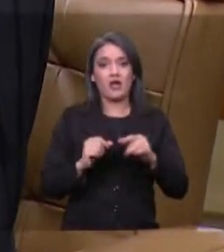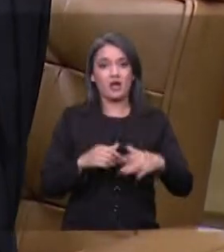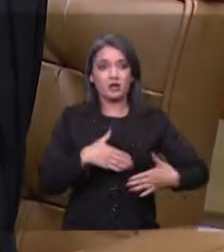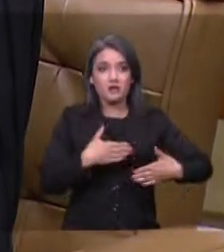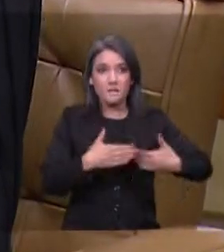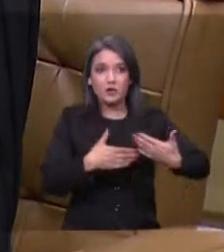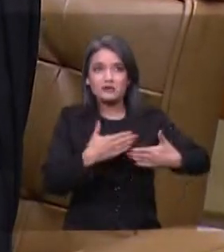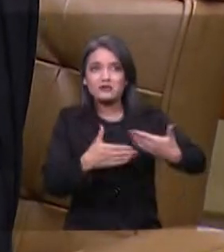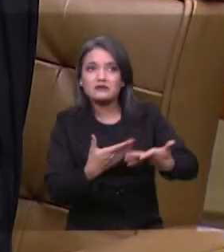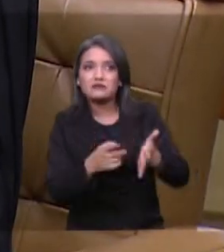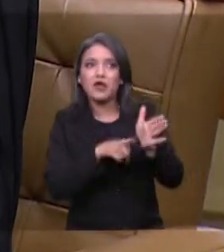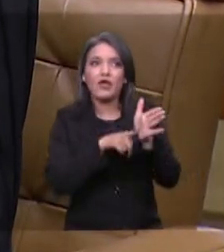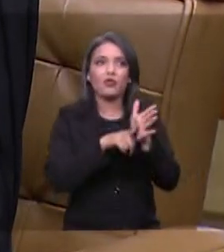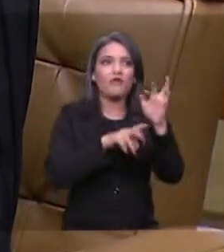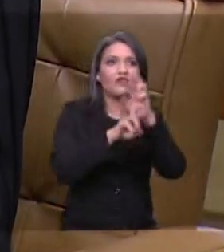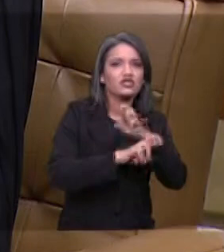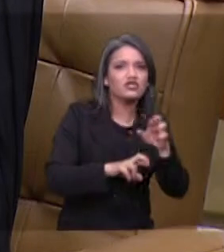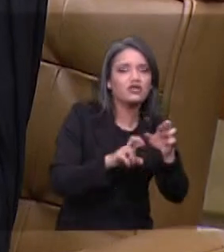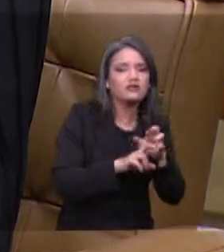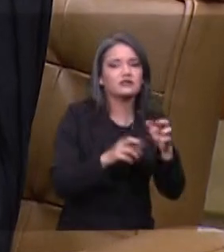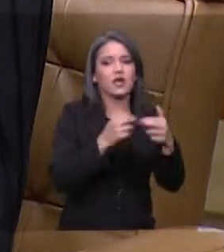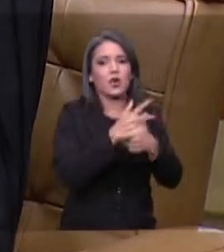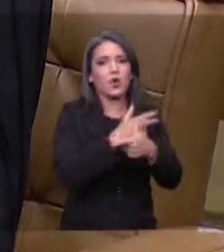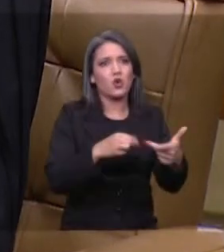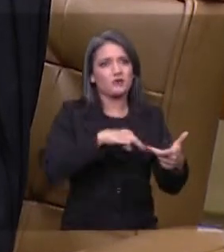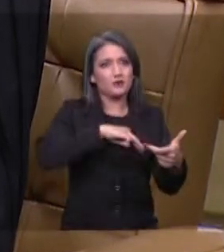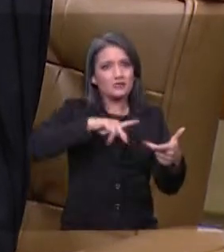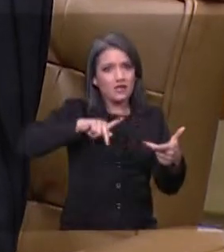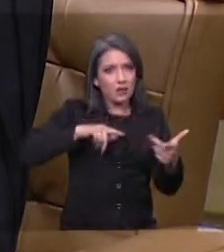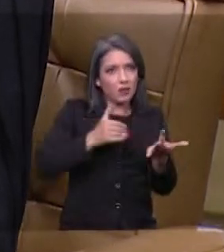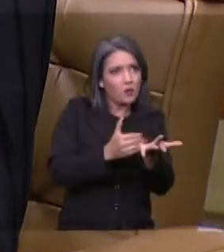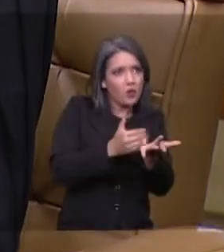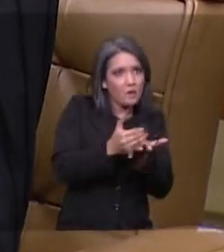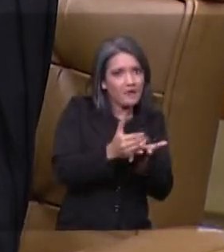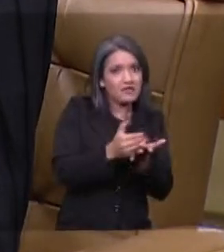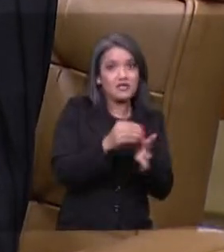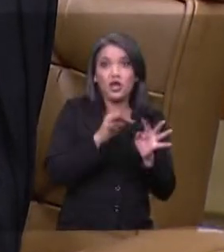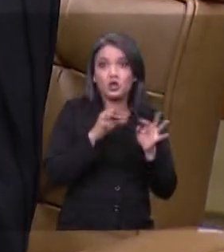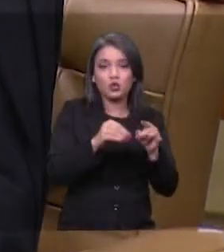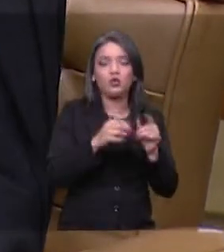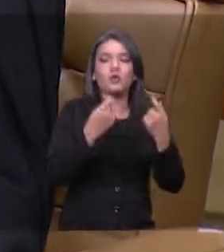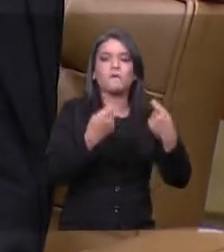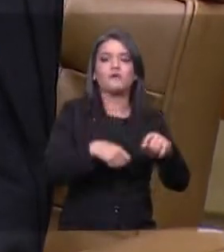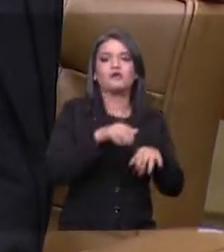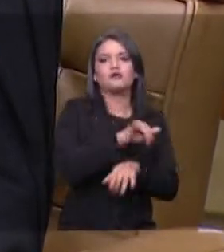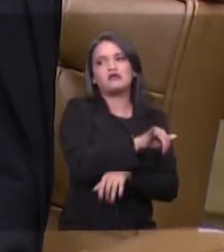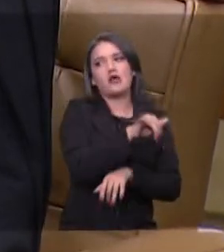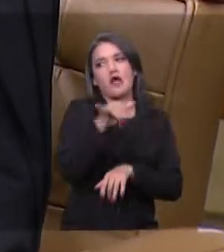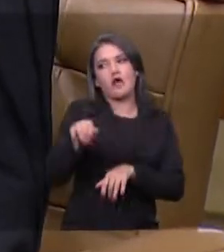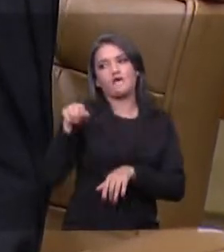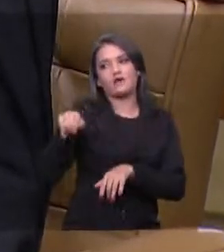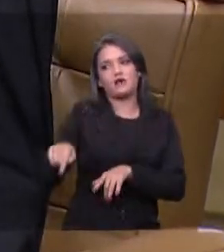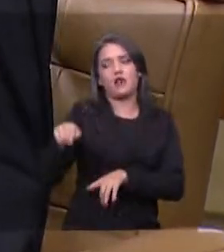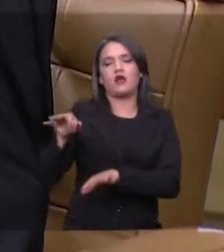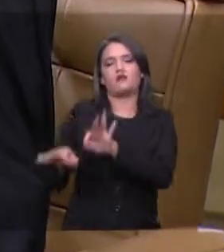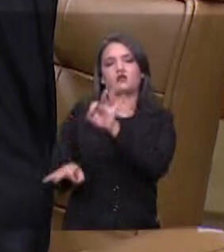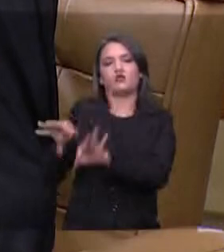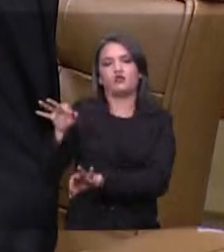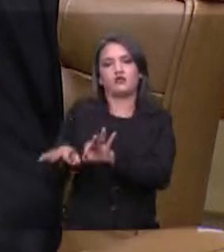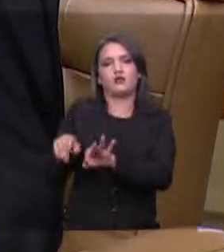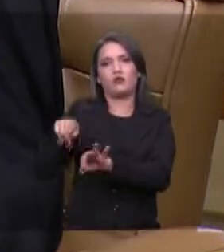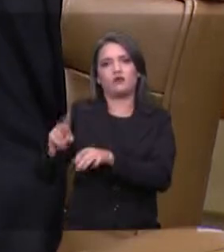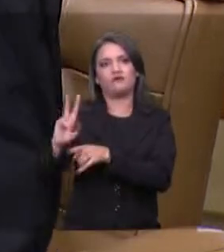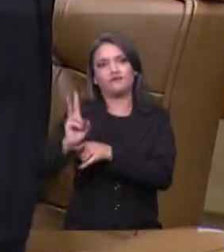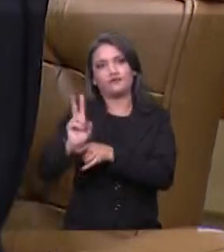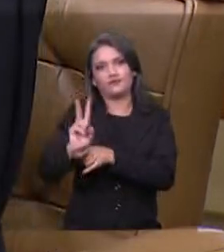procedimento investigativo instaurado pelo Ministério Público deve ser submetido ao crivo do Poder Judiciário.